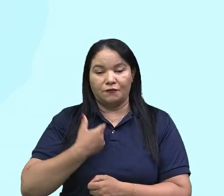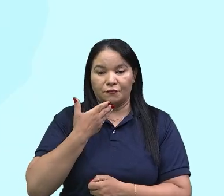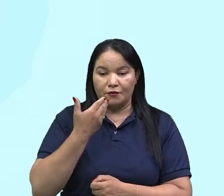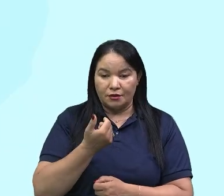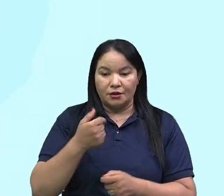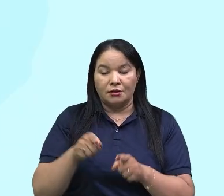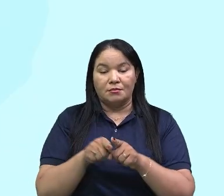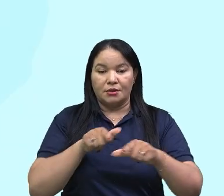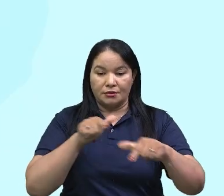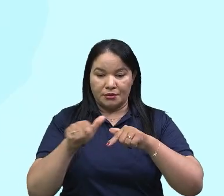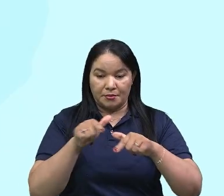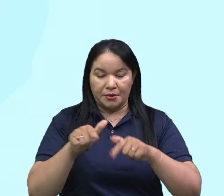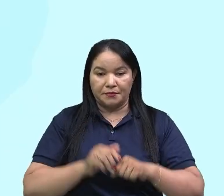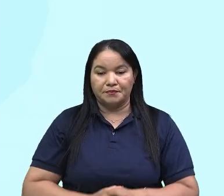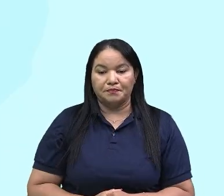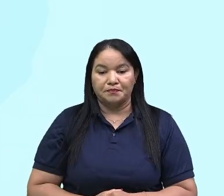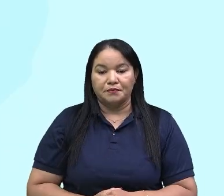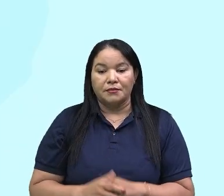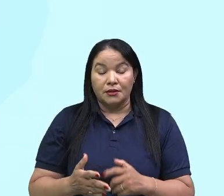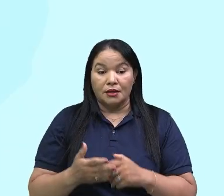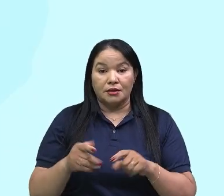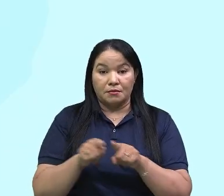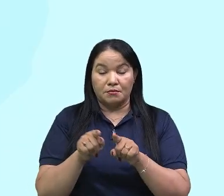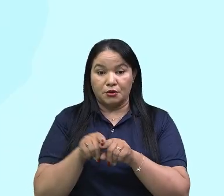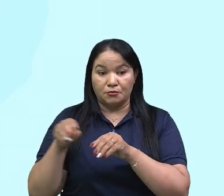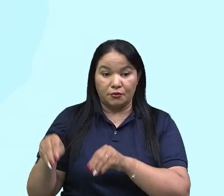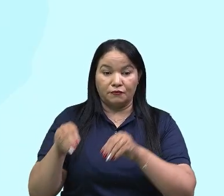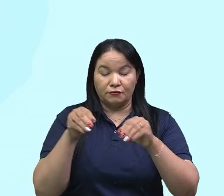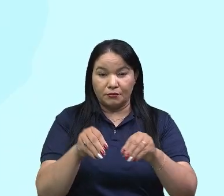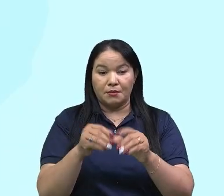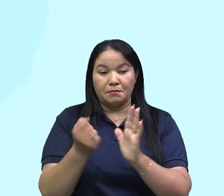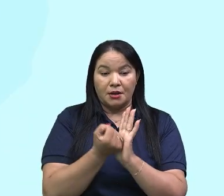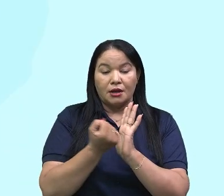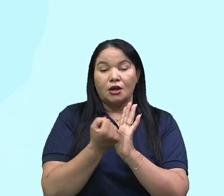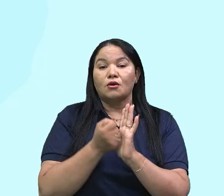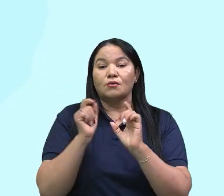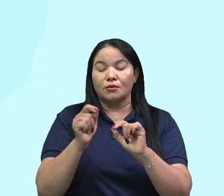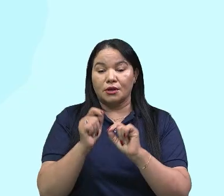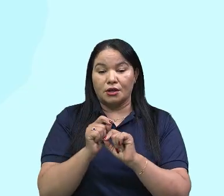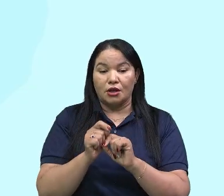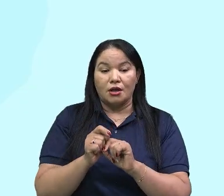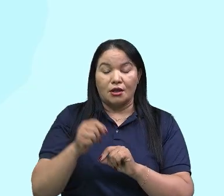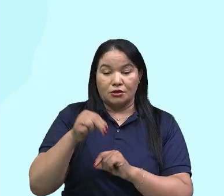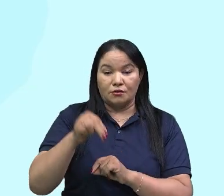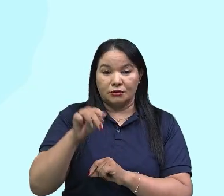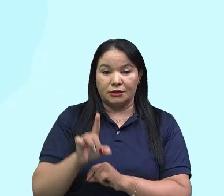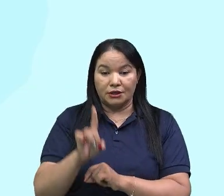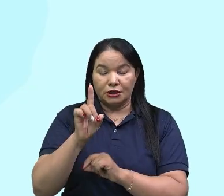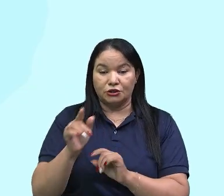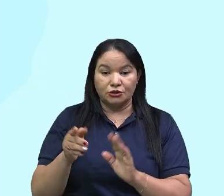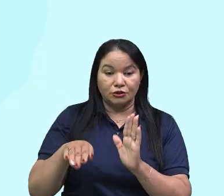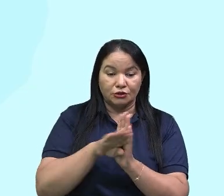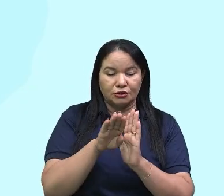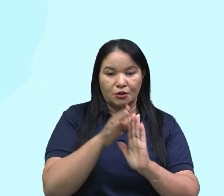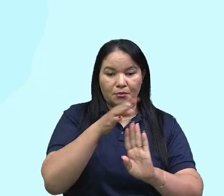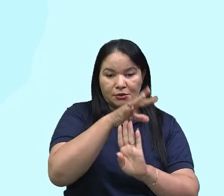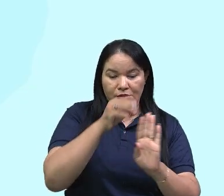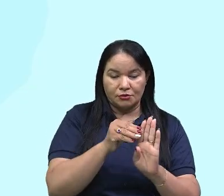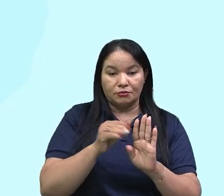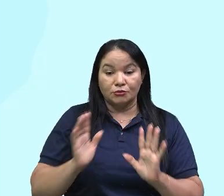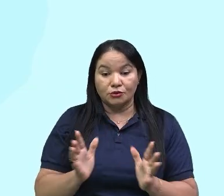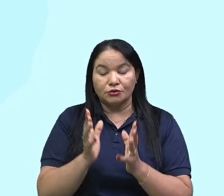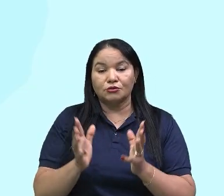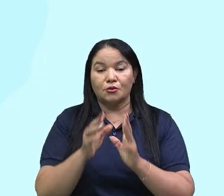e trabalho. Movimentos marcantes incluem o deslocamento do Nordeste para a Amazônia, impulsionados